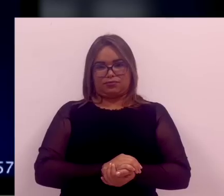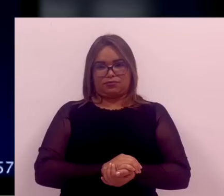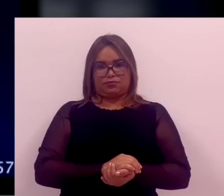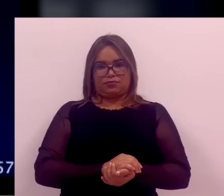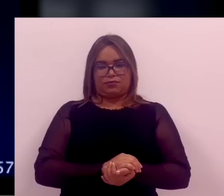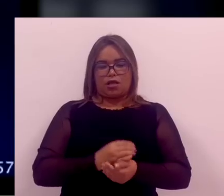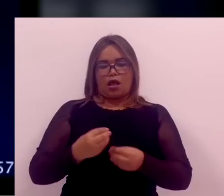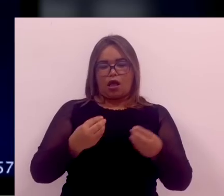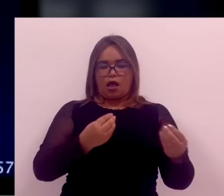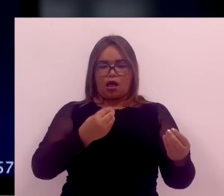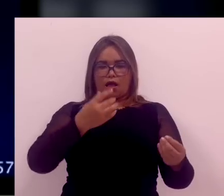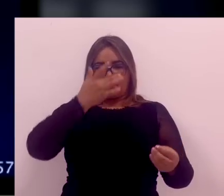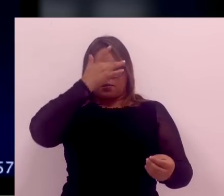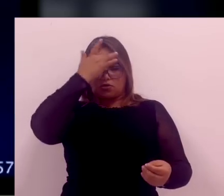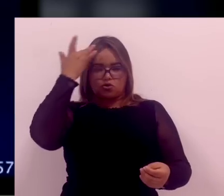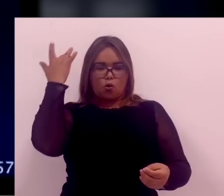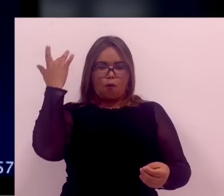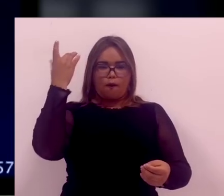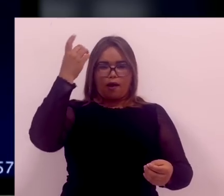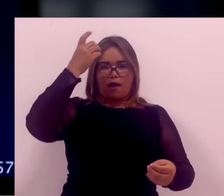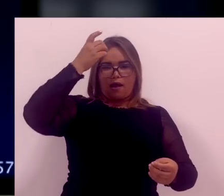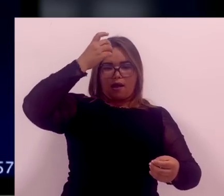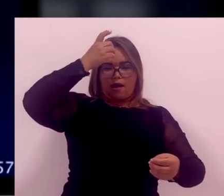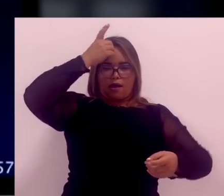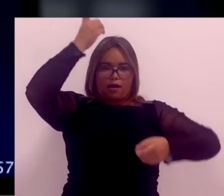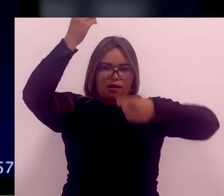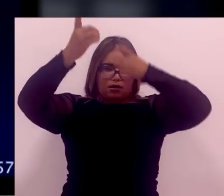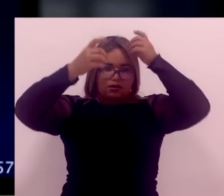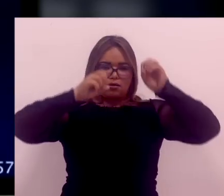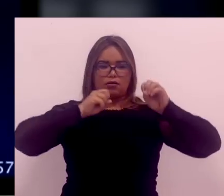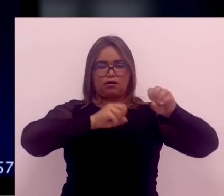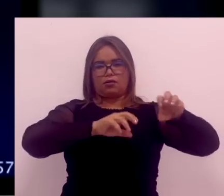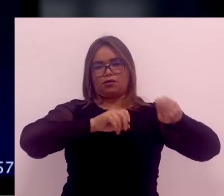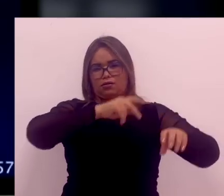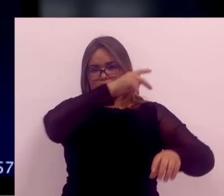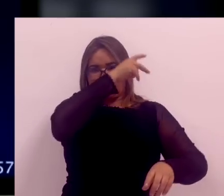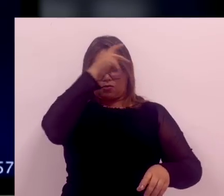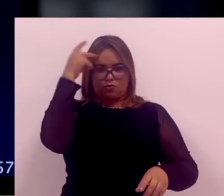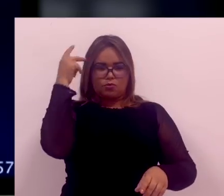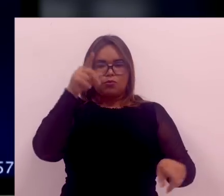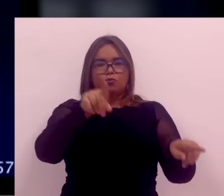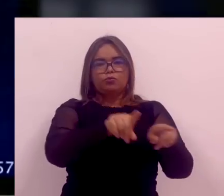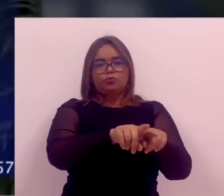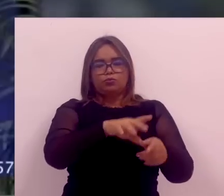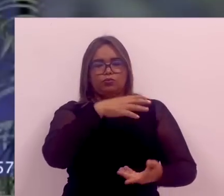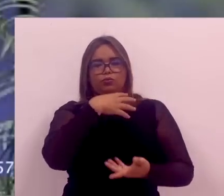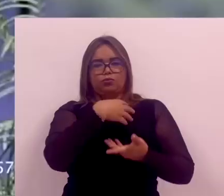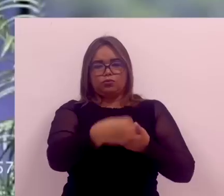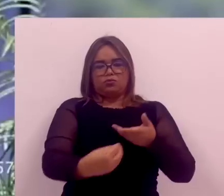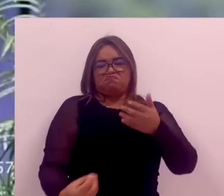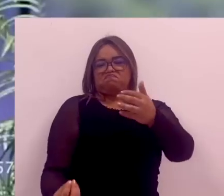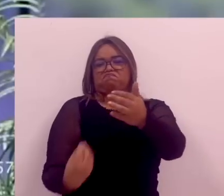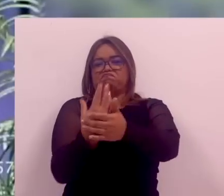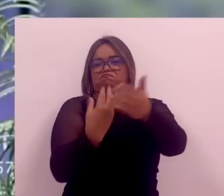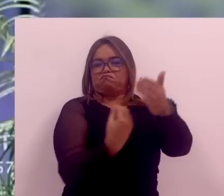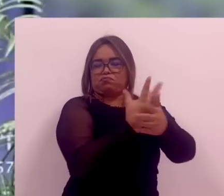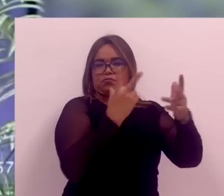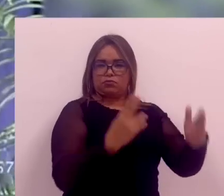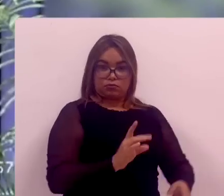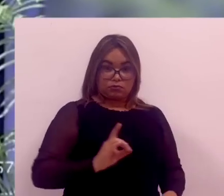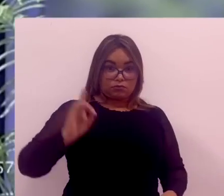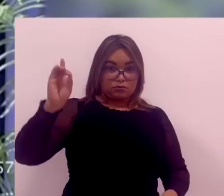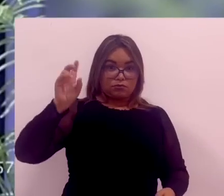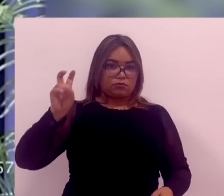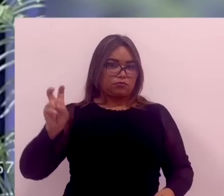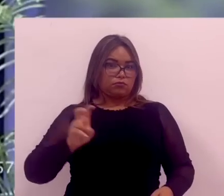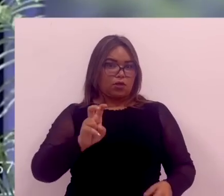apareceu como Office, o Logos, o portador da sábia criatividade divina, ensinada à humanidade para que